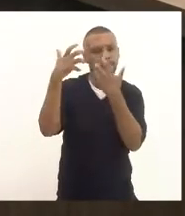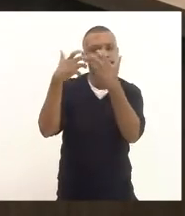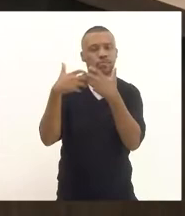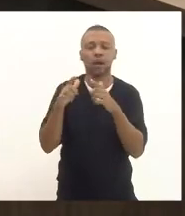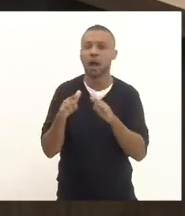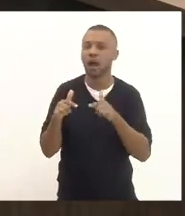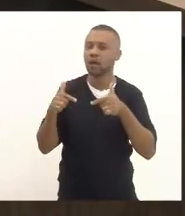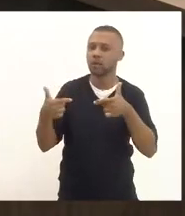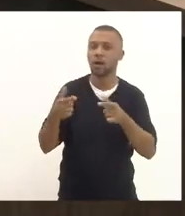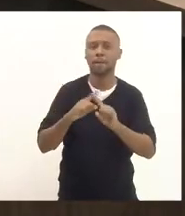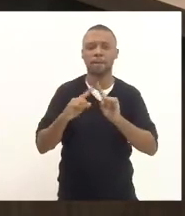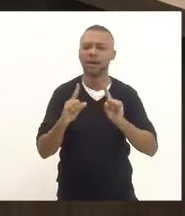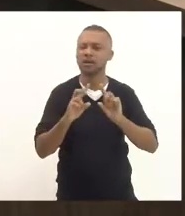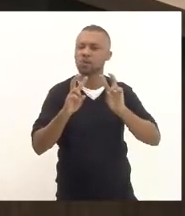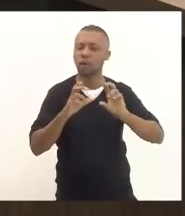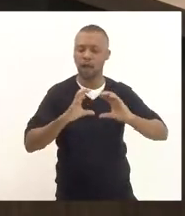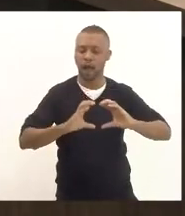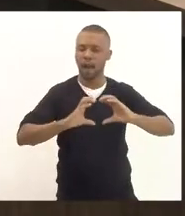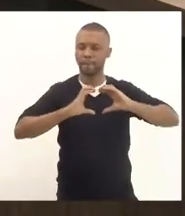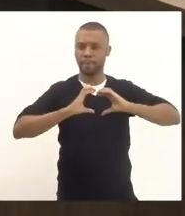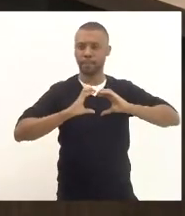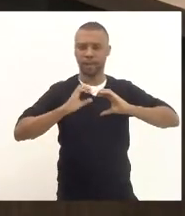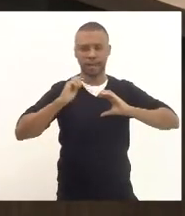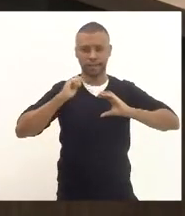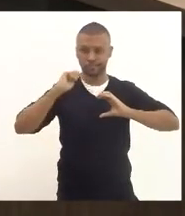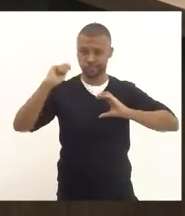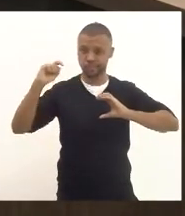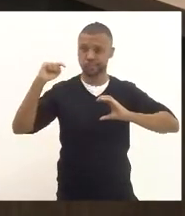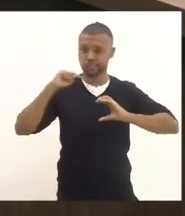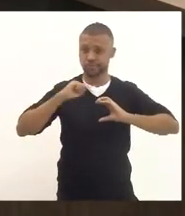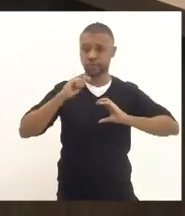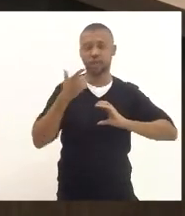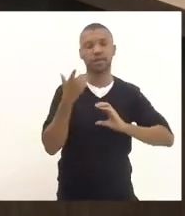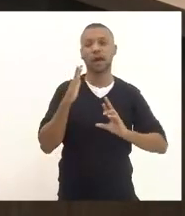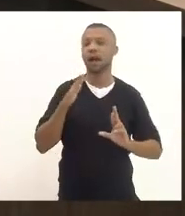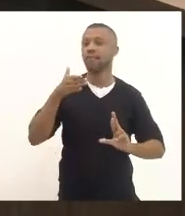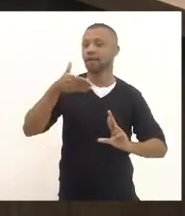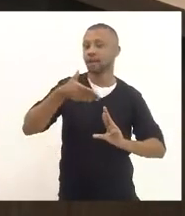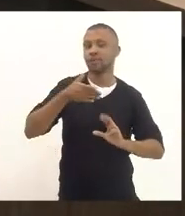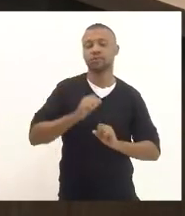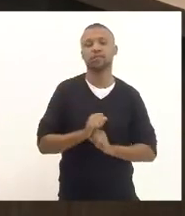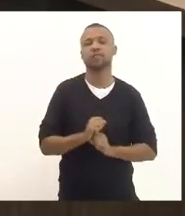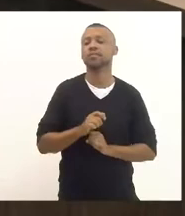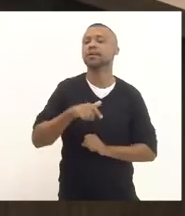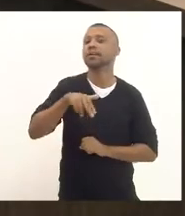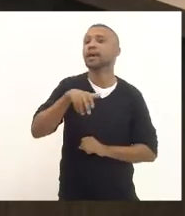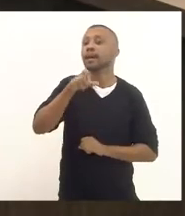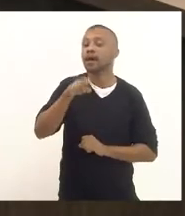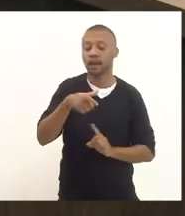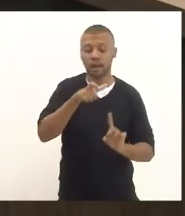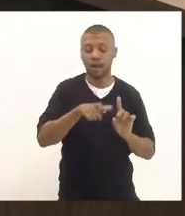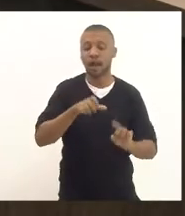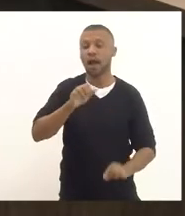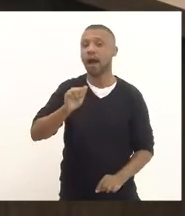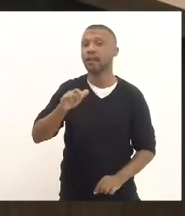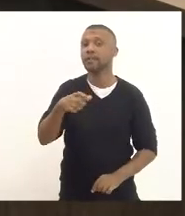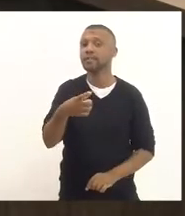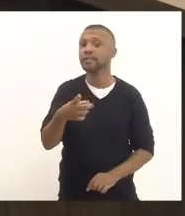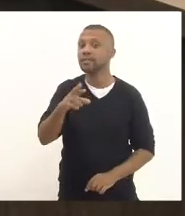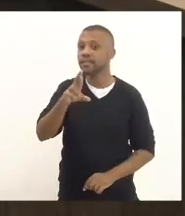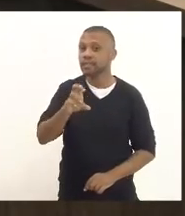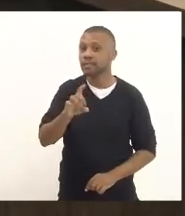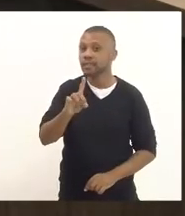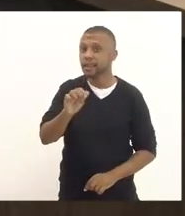mas é que sobre a medalha eu queria trazer a referência de quem é Alexandre da Silva